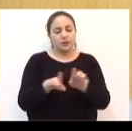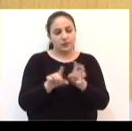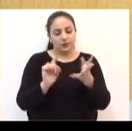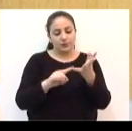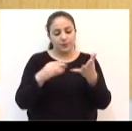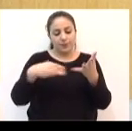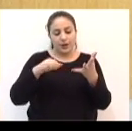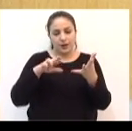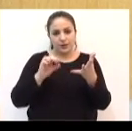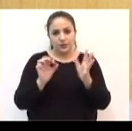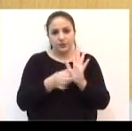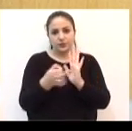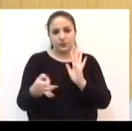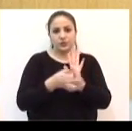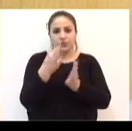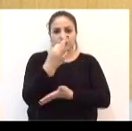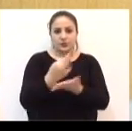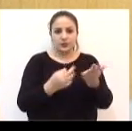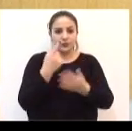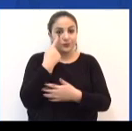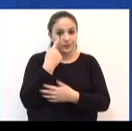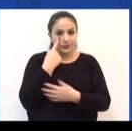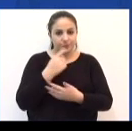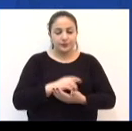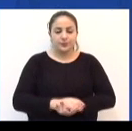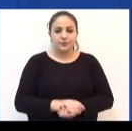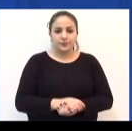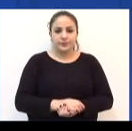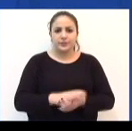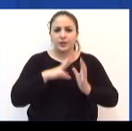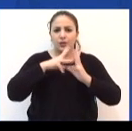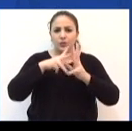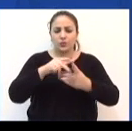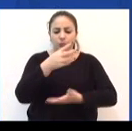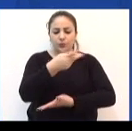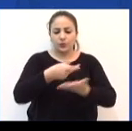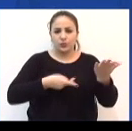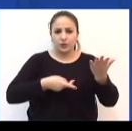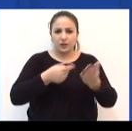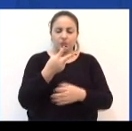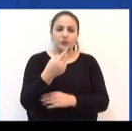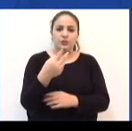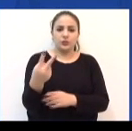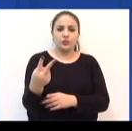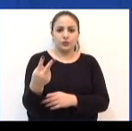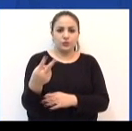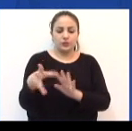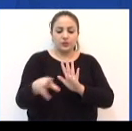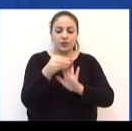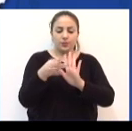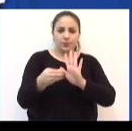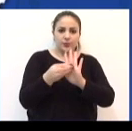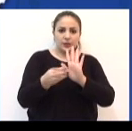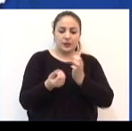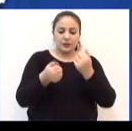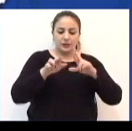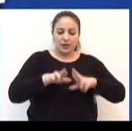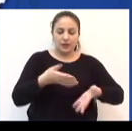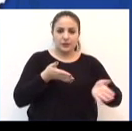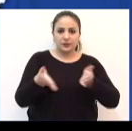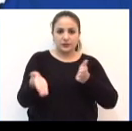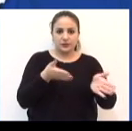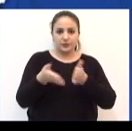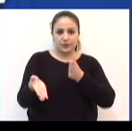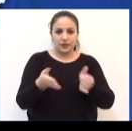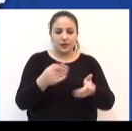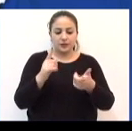fizeram sugestões ao texto. Confira. Ao todo, foram protocoladas 22 emendas nas áreas de